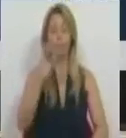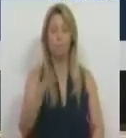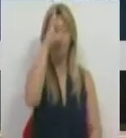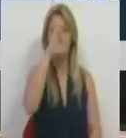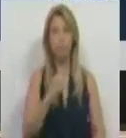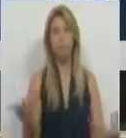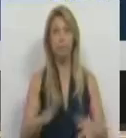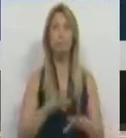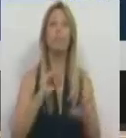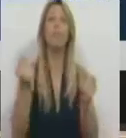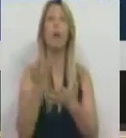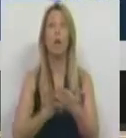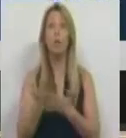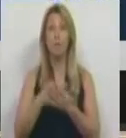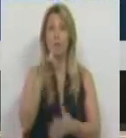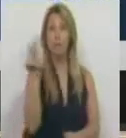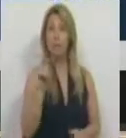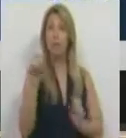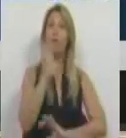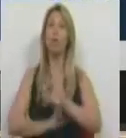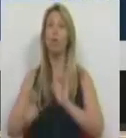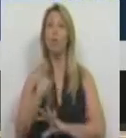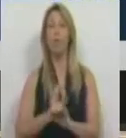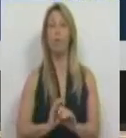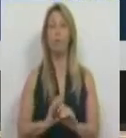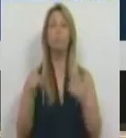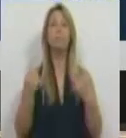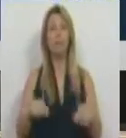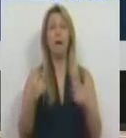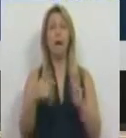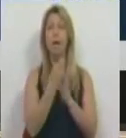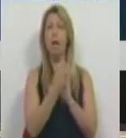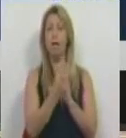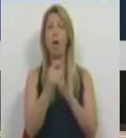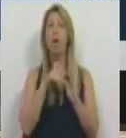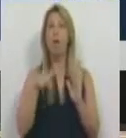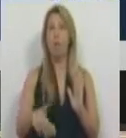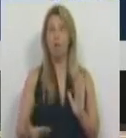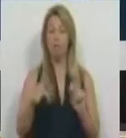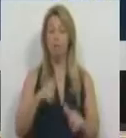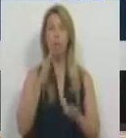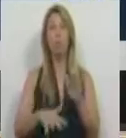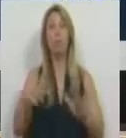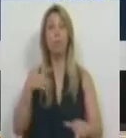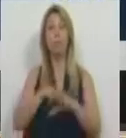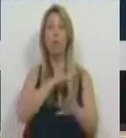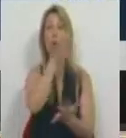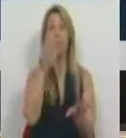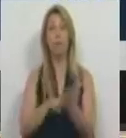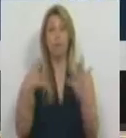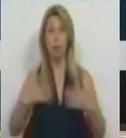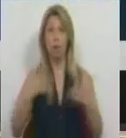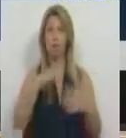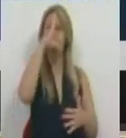sobre economia e semestre europeu. Há uma afirmação de hoje, deste Parlamento, com a aprovação do Orçamento do